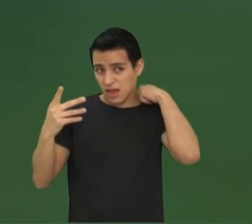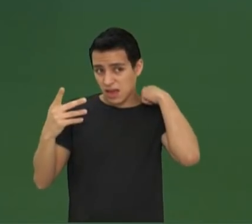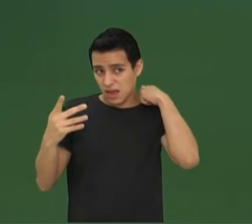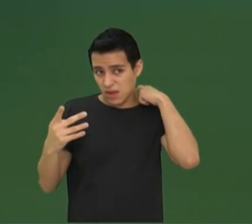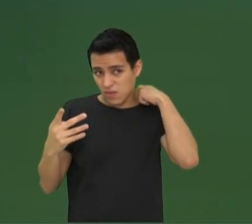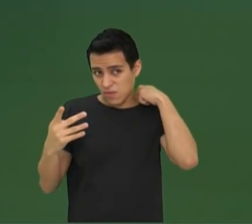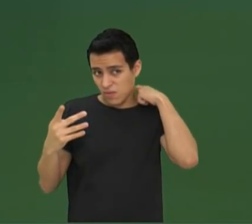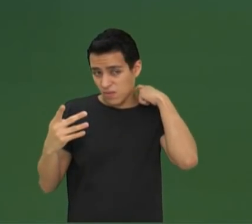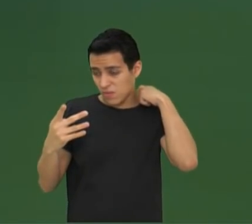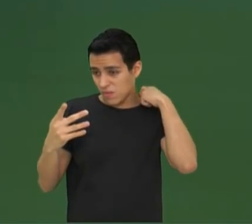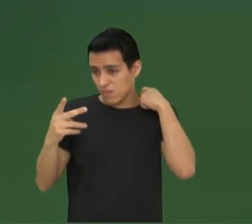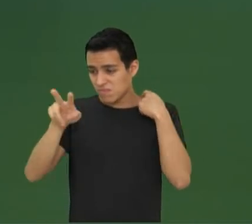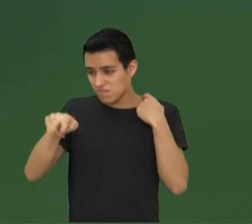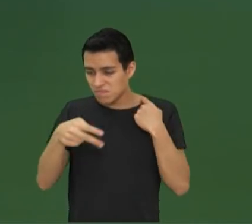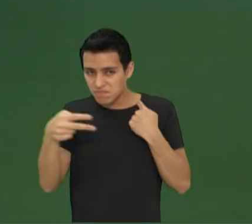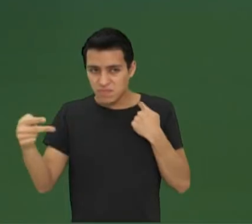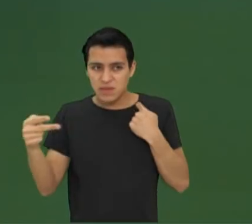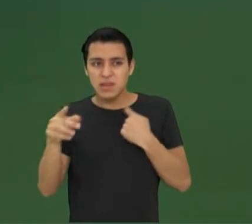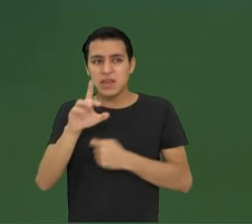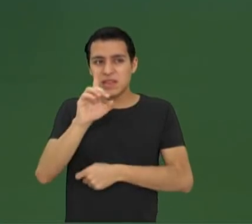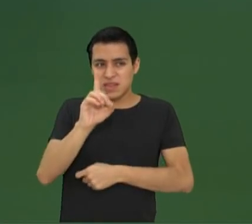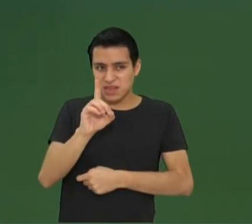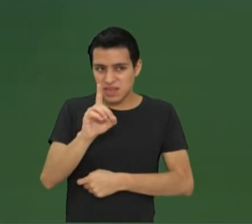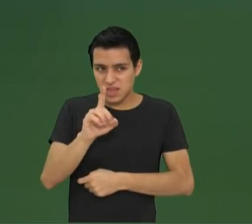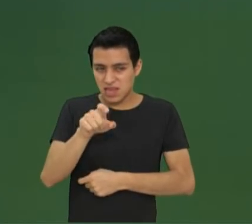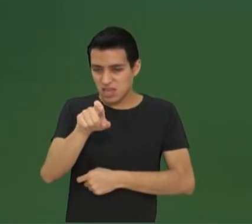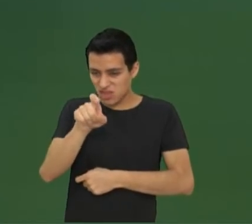Então, D, cheque,